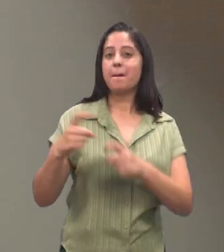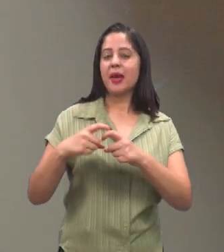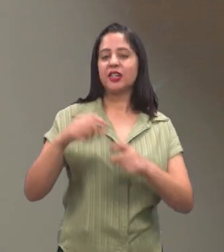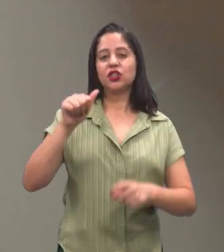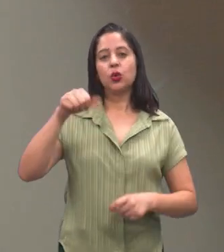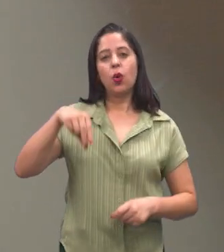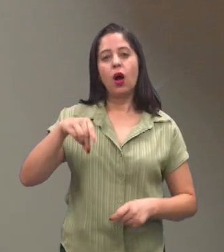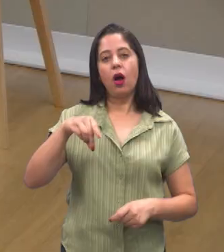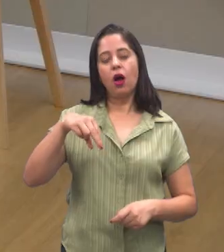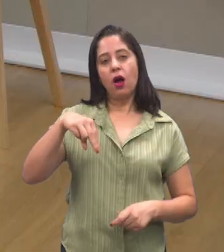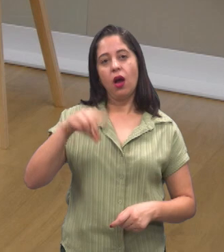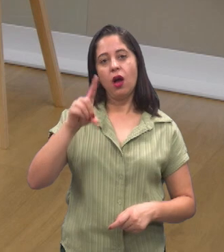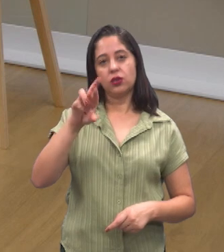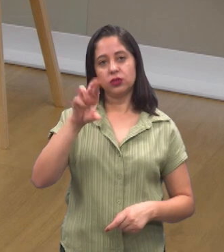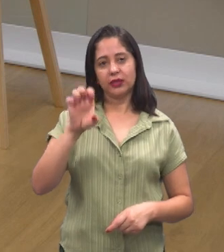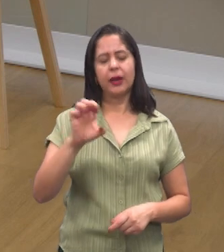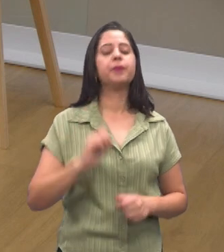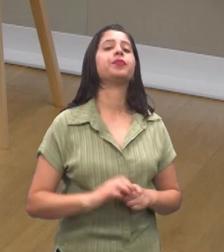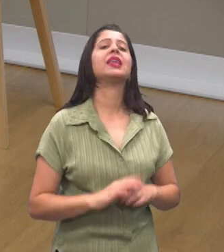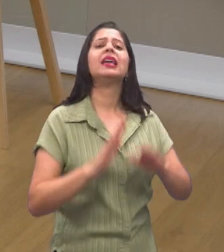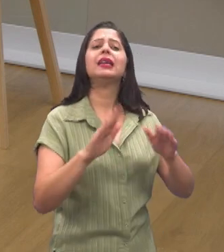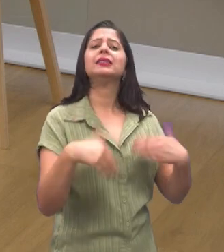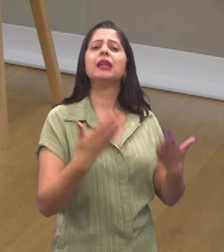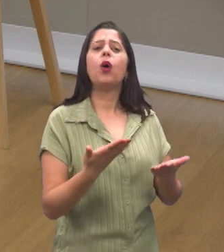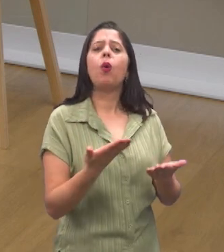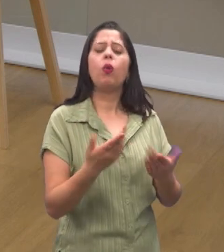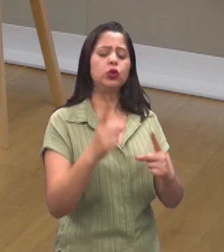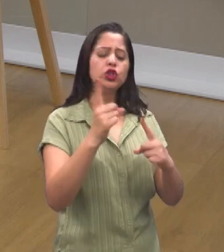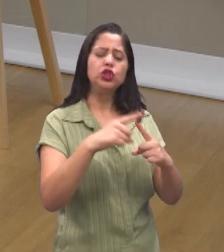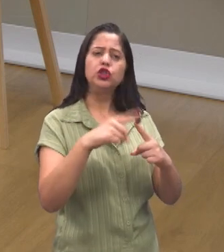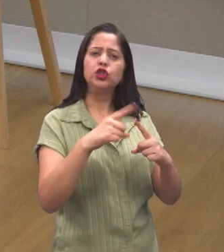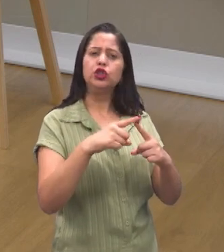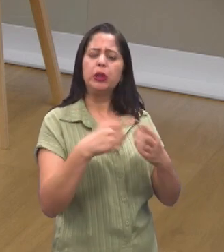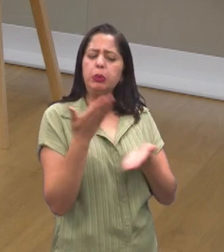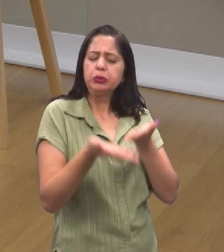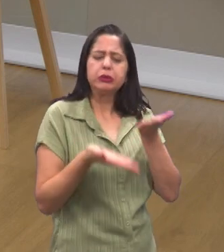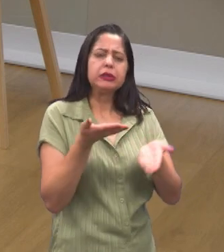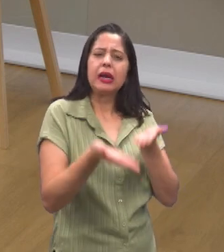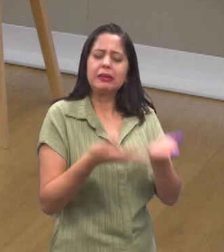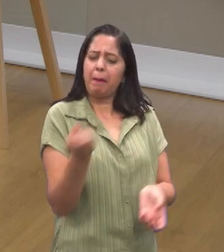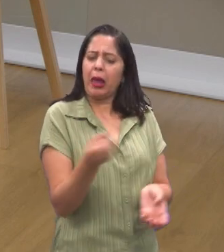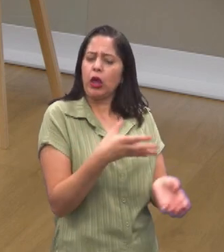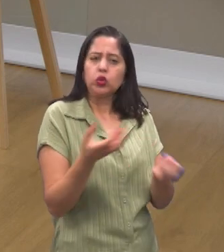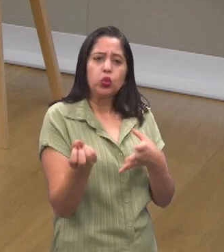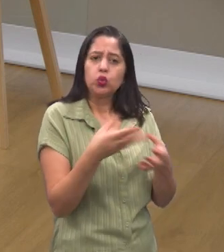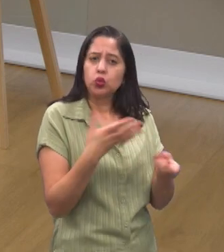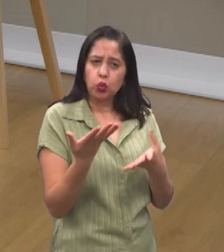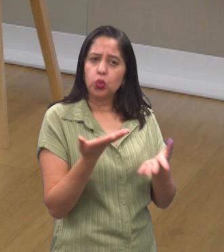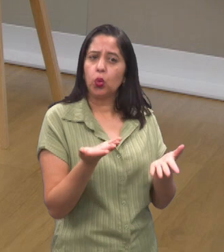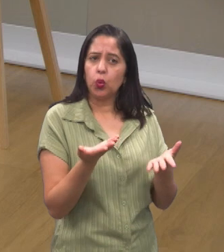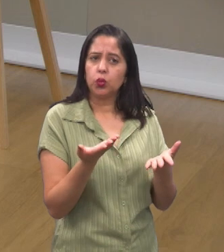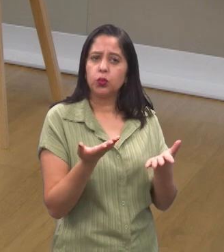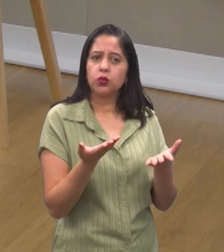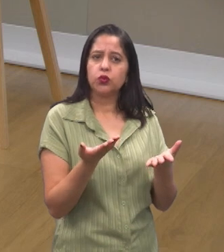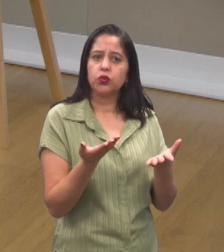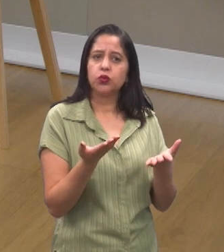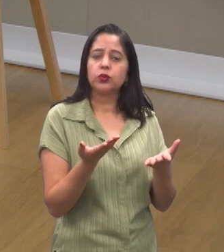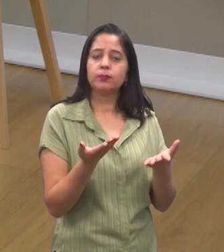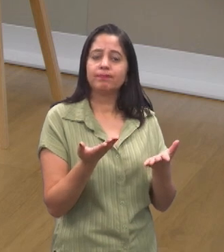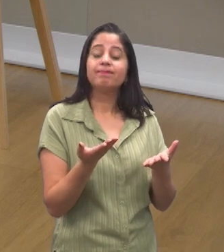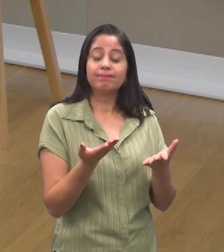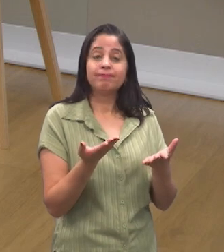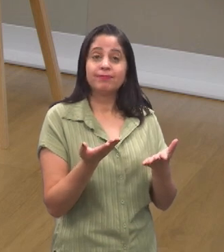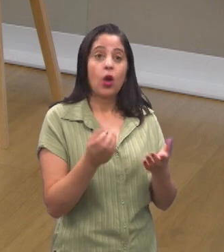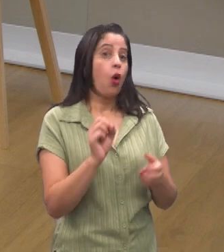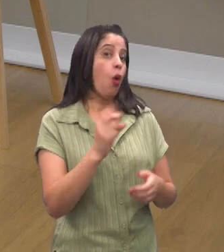André Brito. Doutor, quais são os tratamentos mais modernos que a gente pode conversar agora quando o assunto é saúde do coração